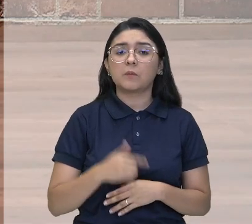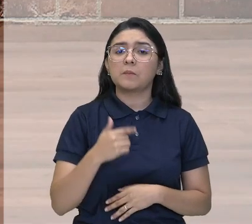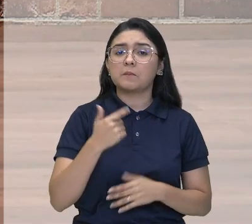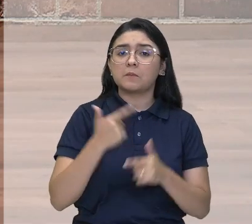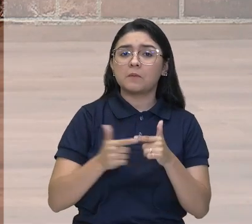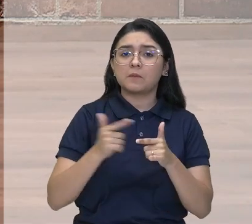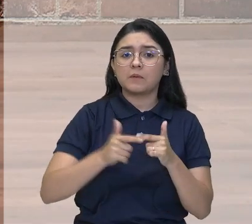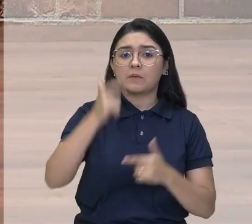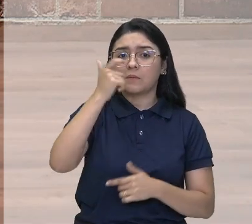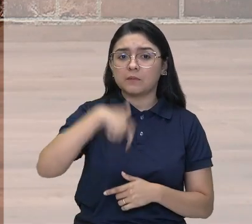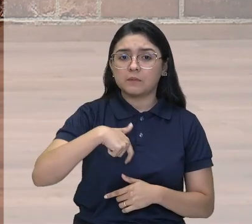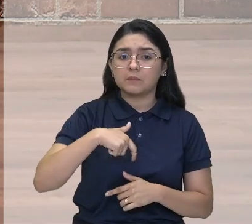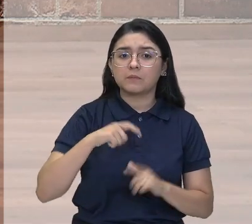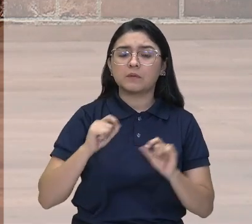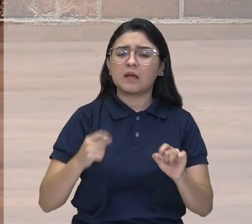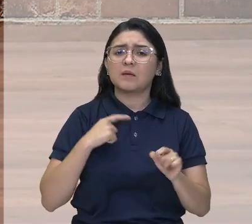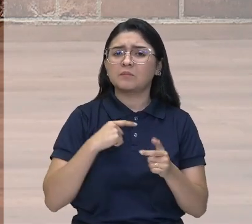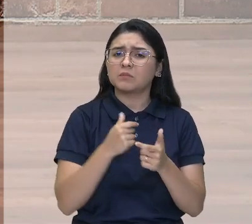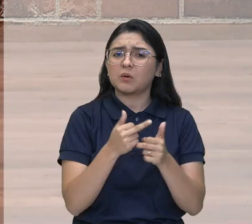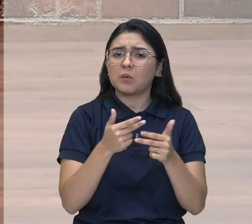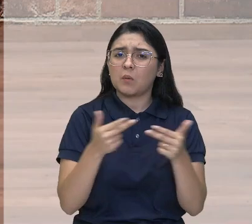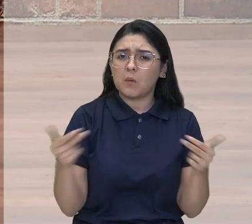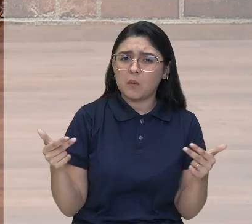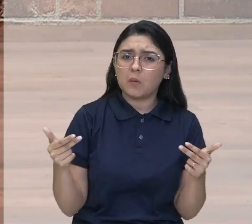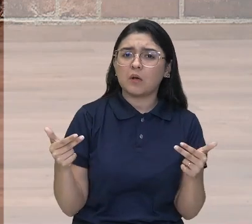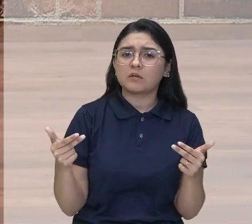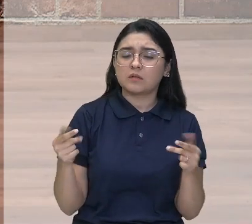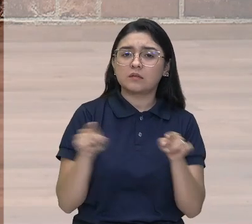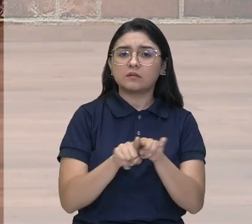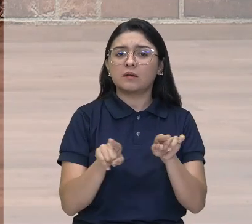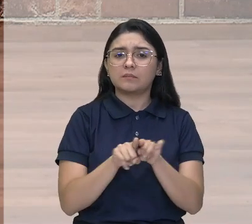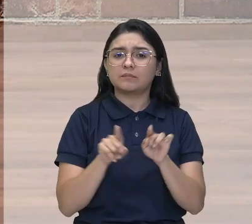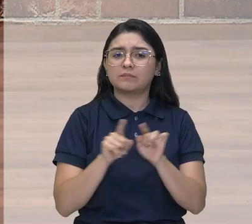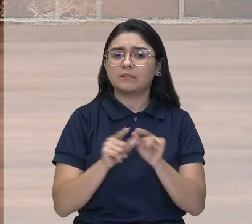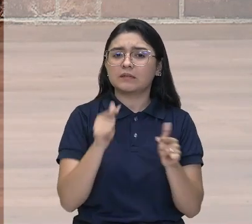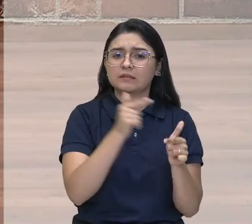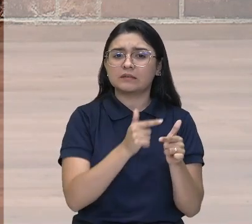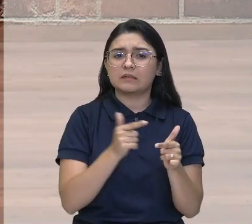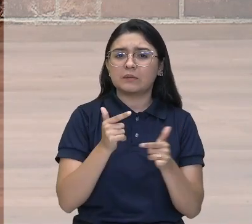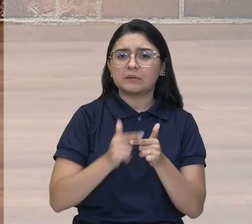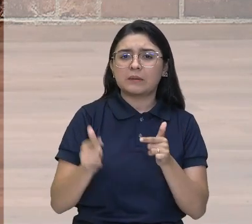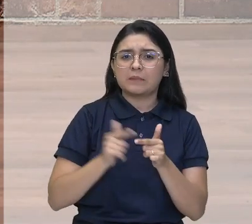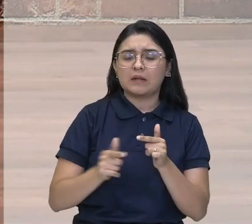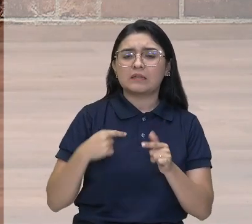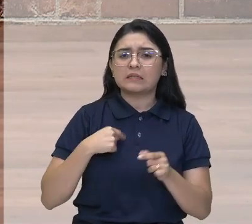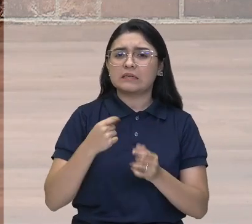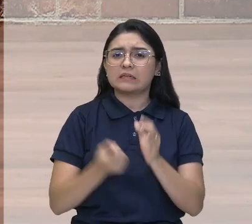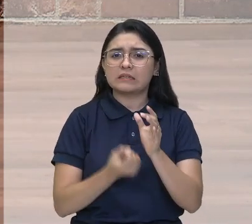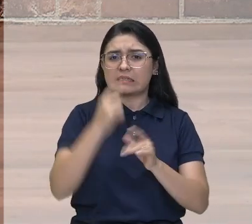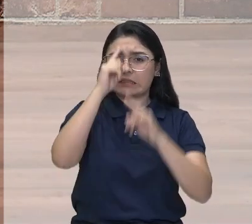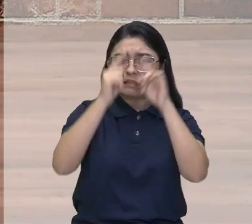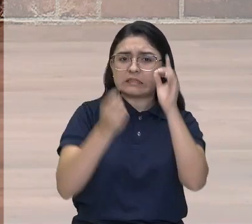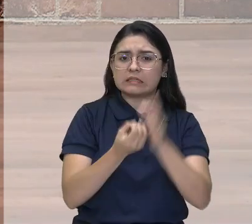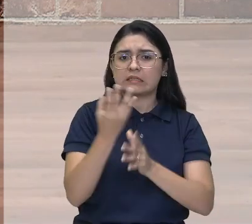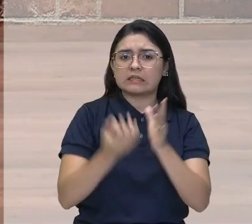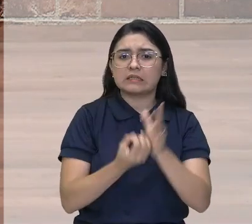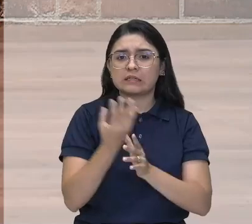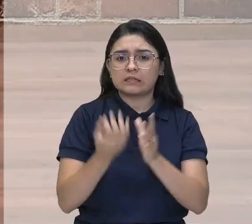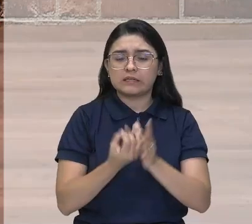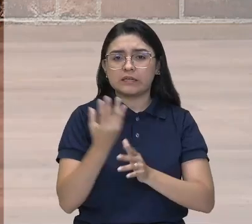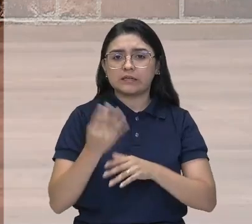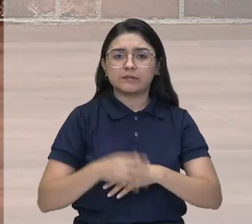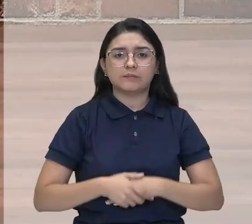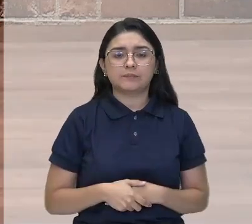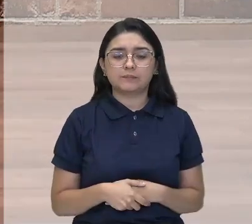são as demandas, é muita coisa, é um negócio mirabolante que o povo cria e aí a gente tem que... Era só.